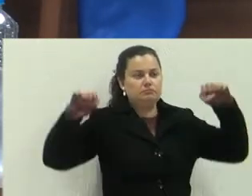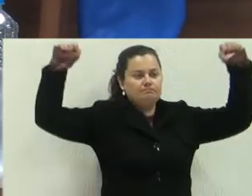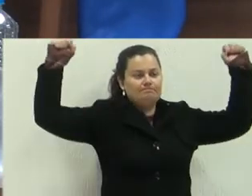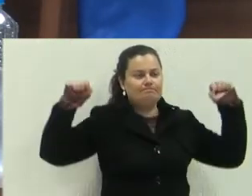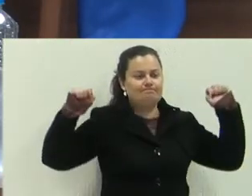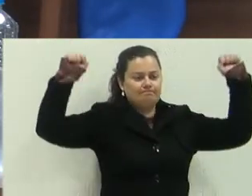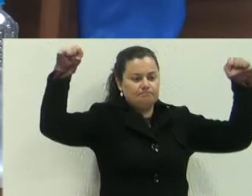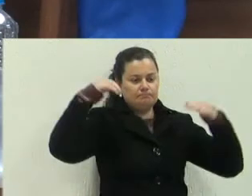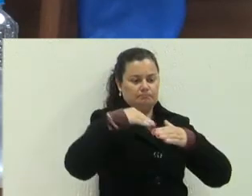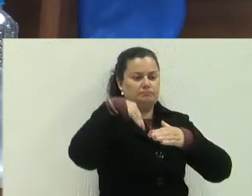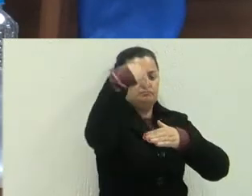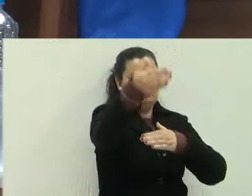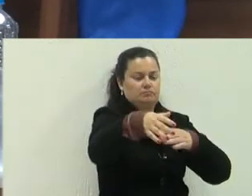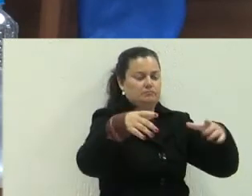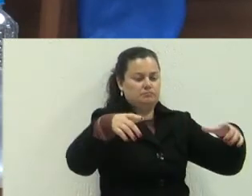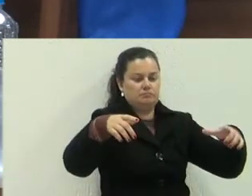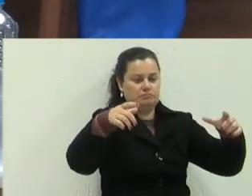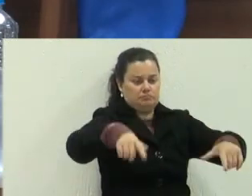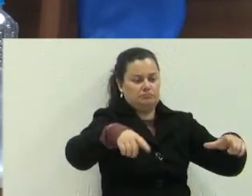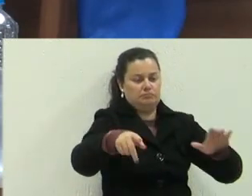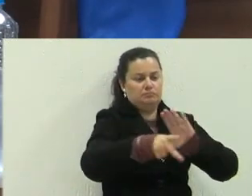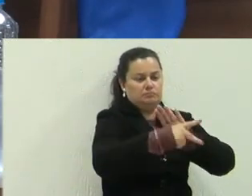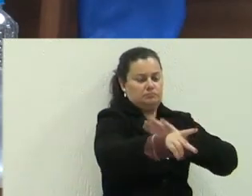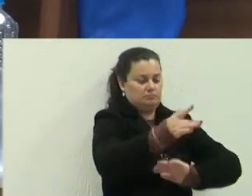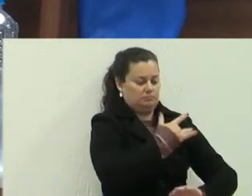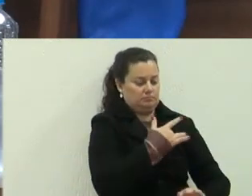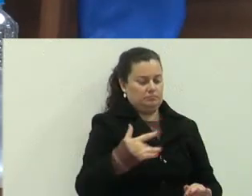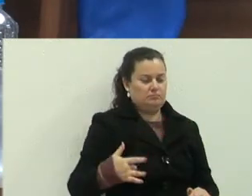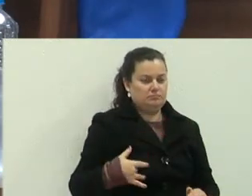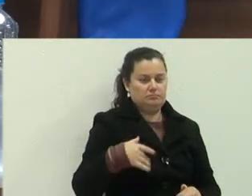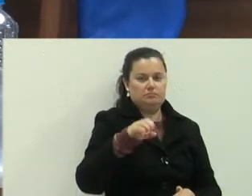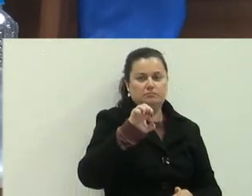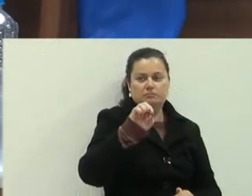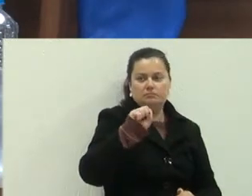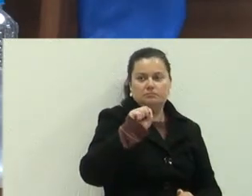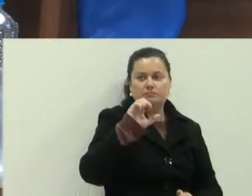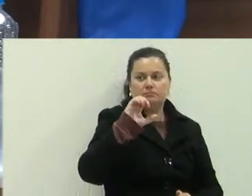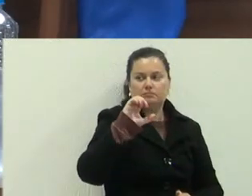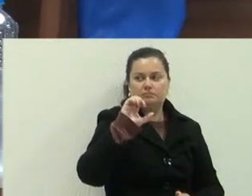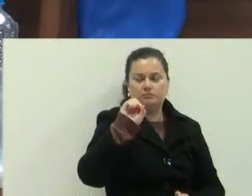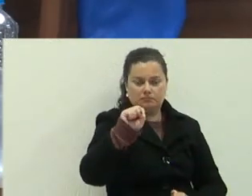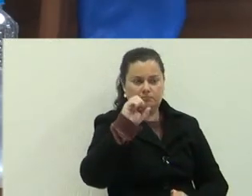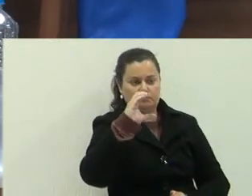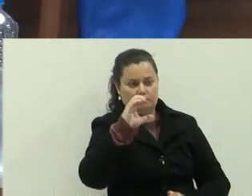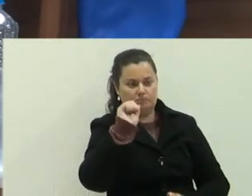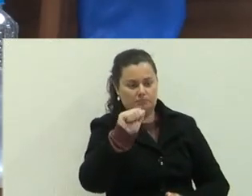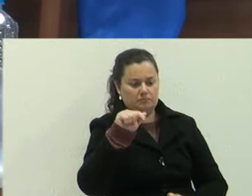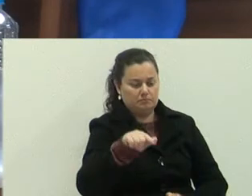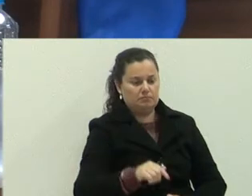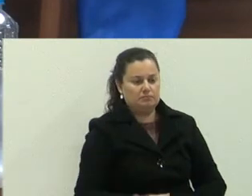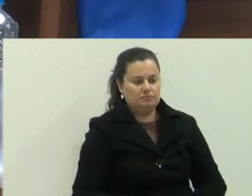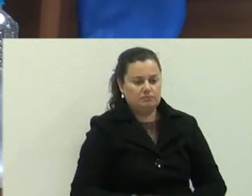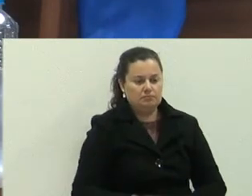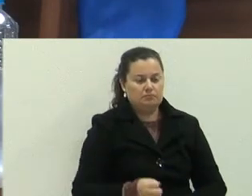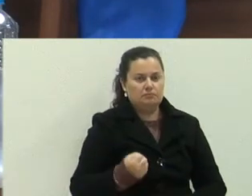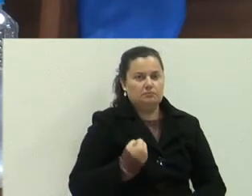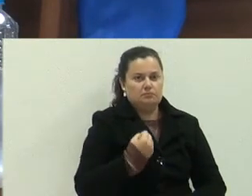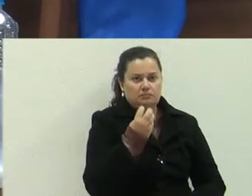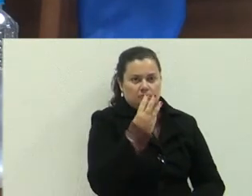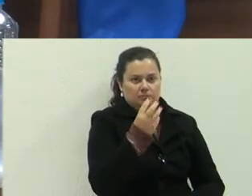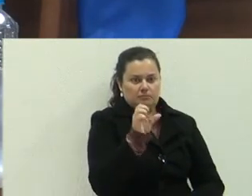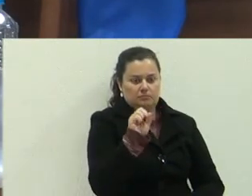estão em frente à unidade de saúde do bairro Porto Escalvado. Indicação número 296 da vereadora